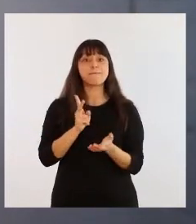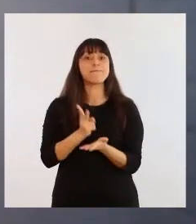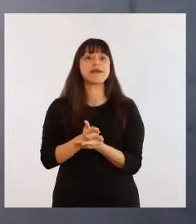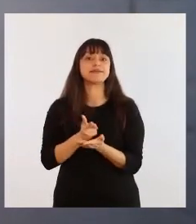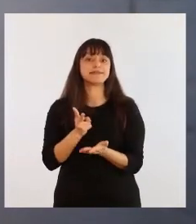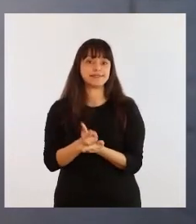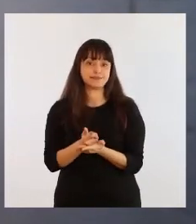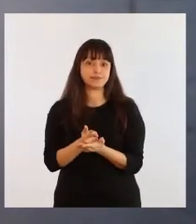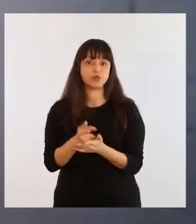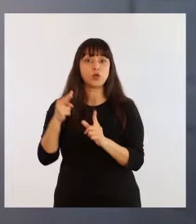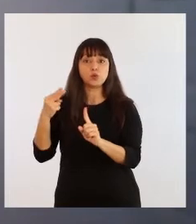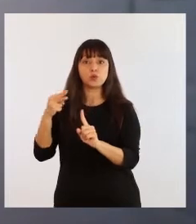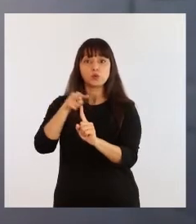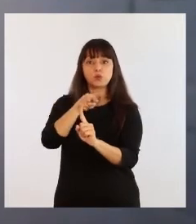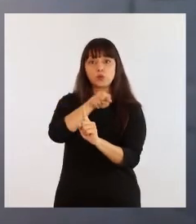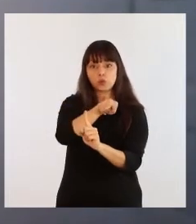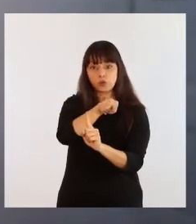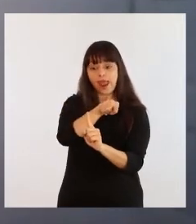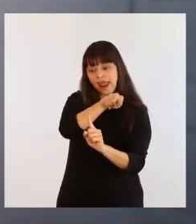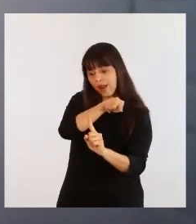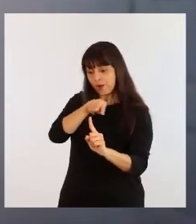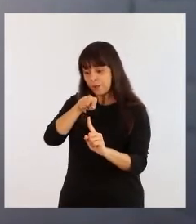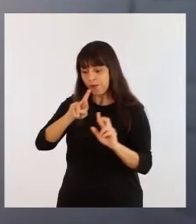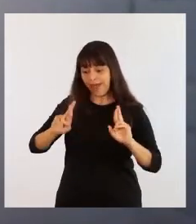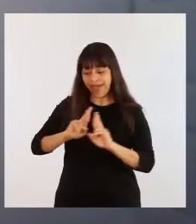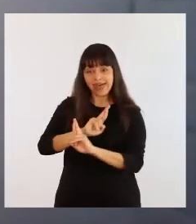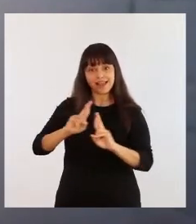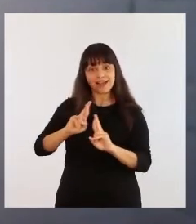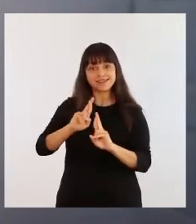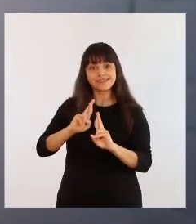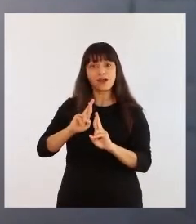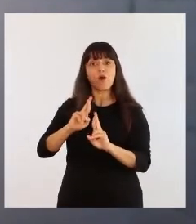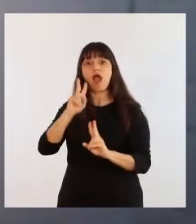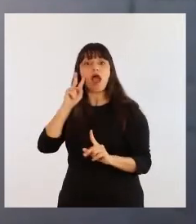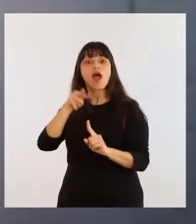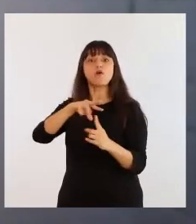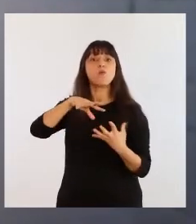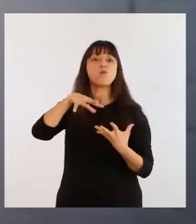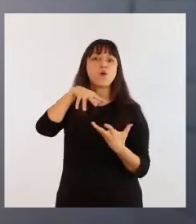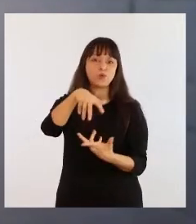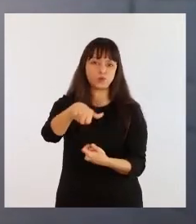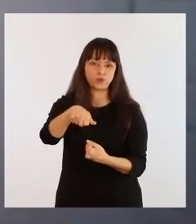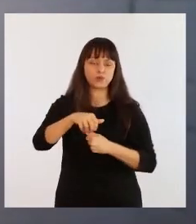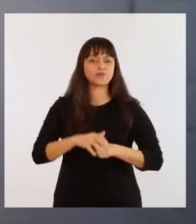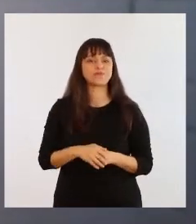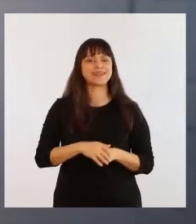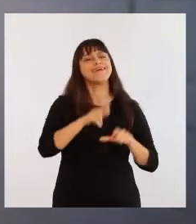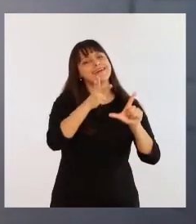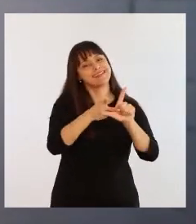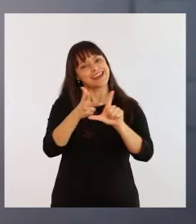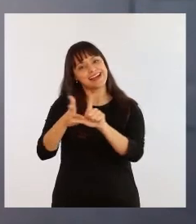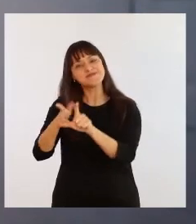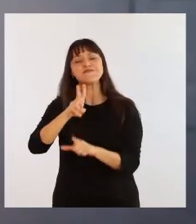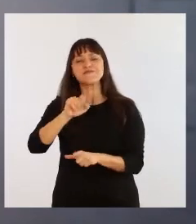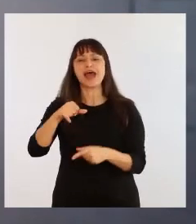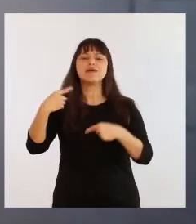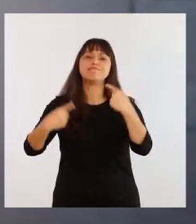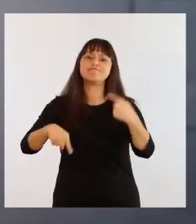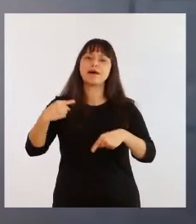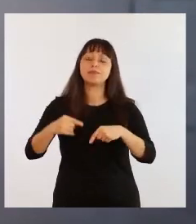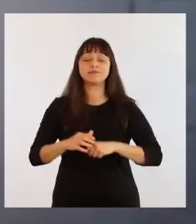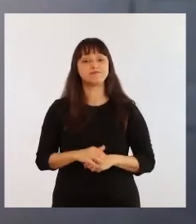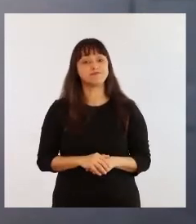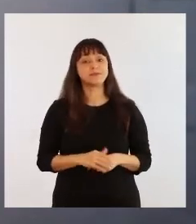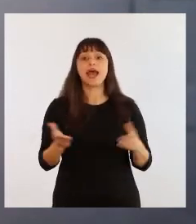diferentes pontos de vista sobre o que a gente chama de mundo. A gente vai falar mais disso ao longo da transmissão, mas agora eu convido